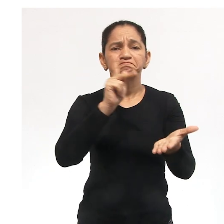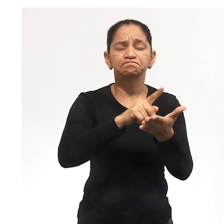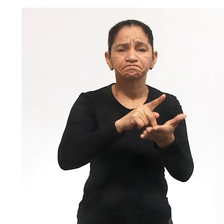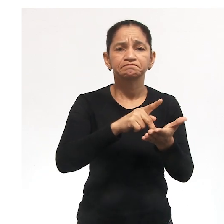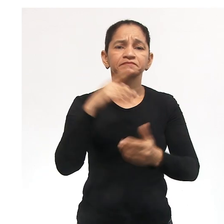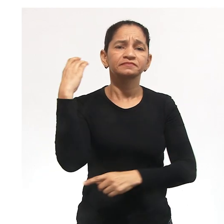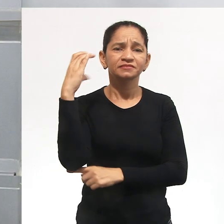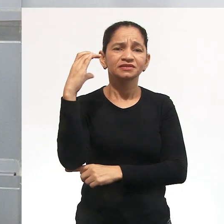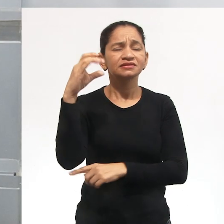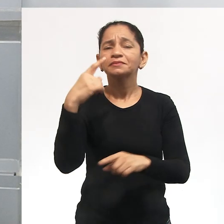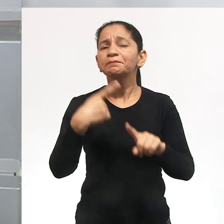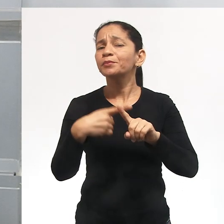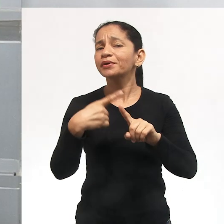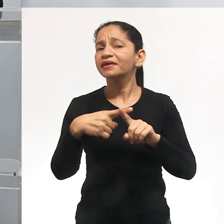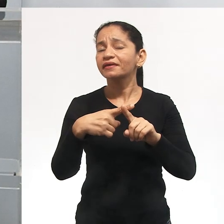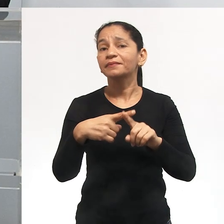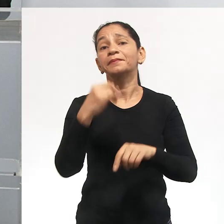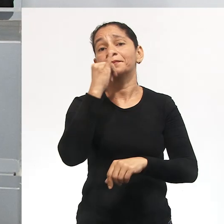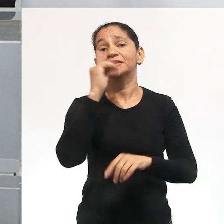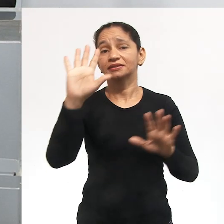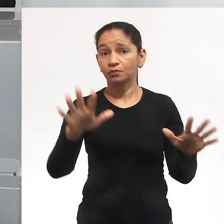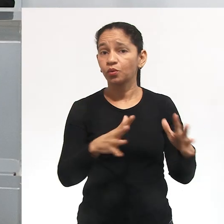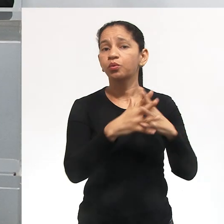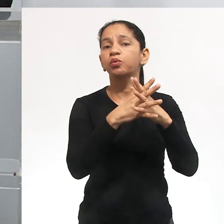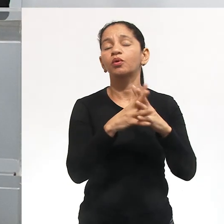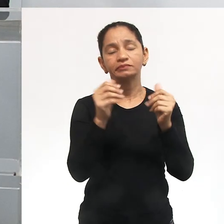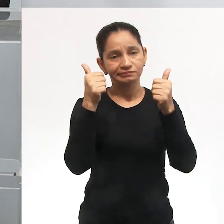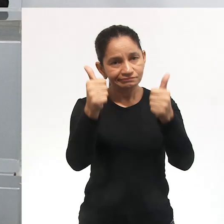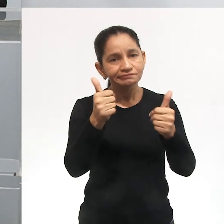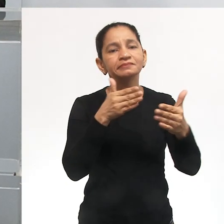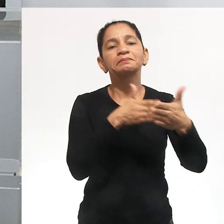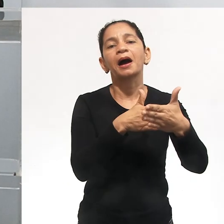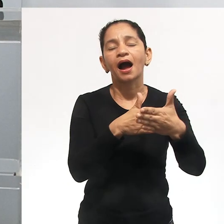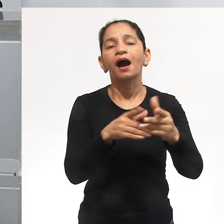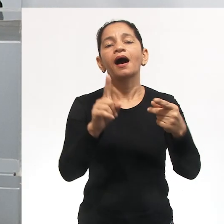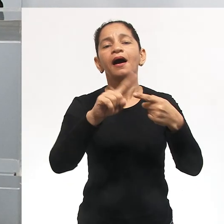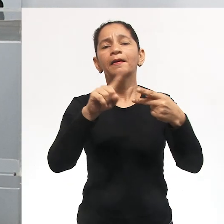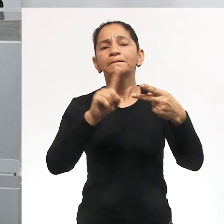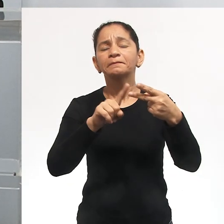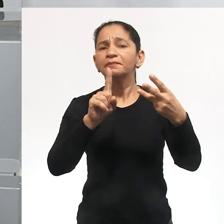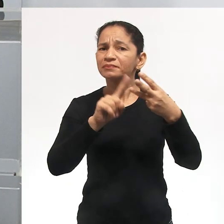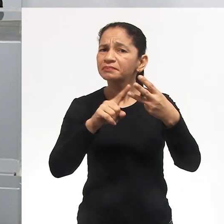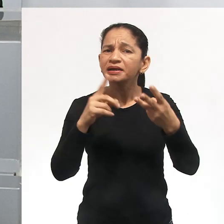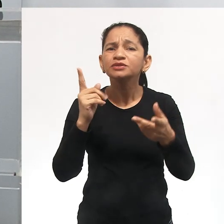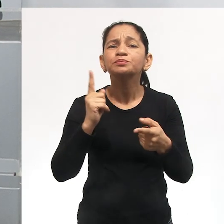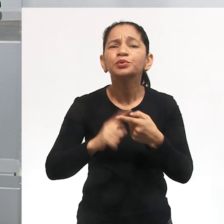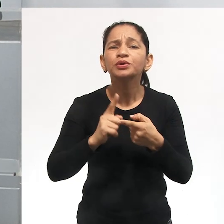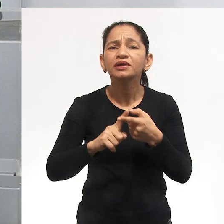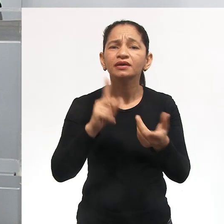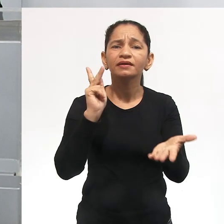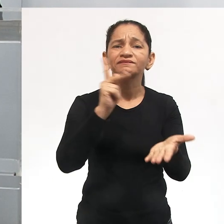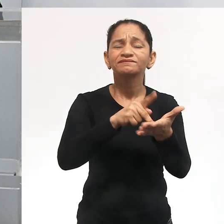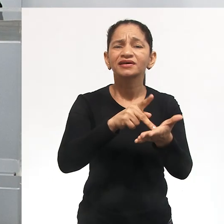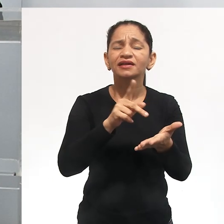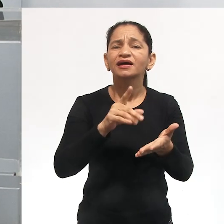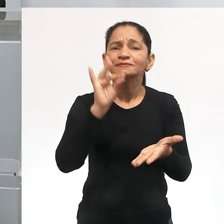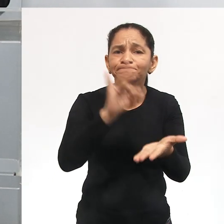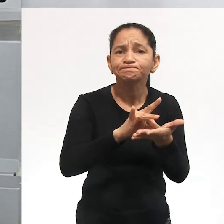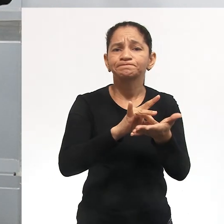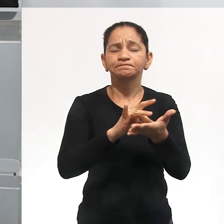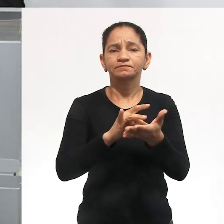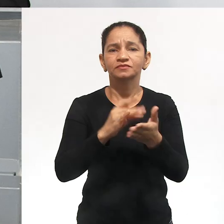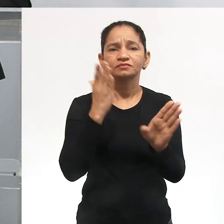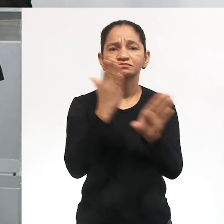professora? Pensa comigo. Estou entendendo aqui a complexidade dos desafios da ciência moderna. E o conceito de verdade científica,